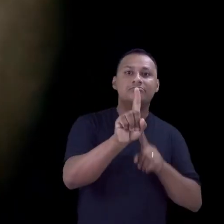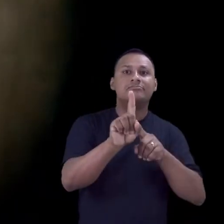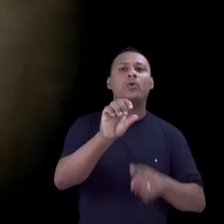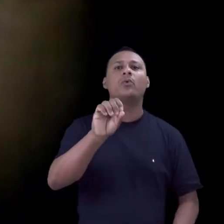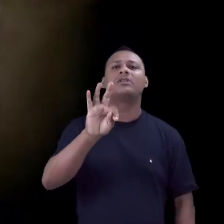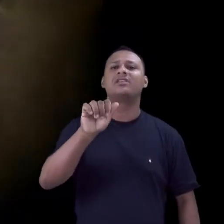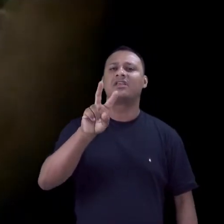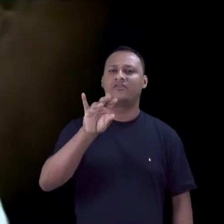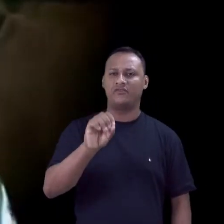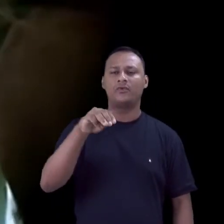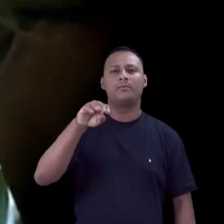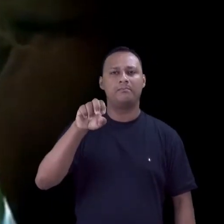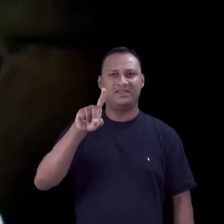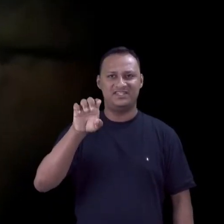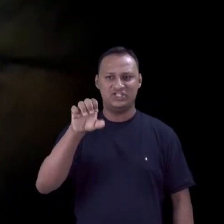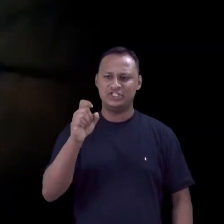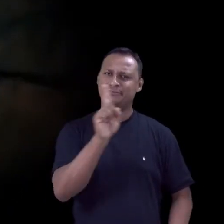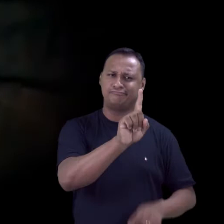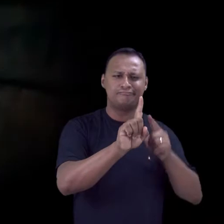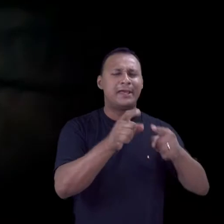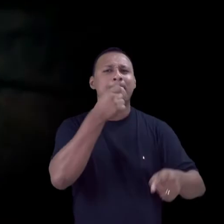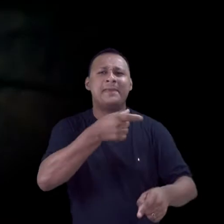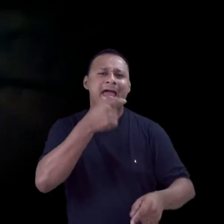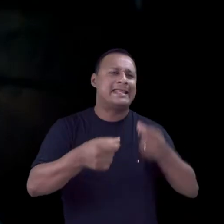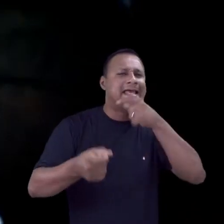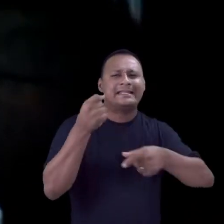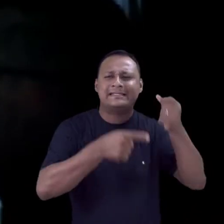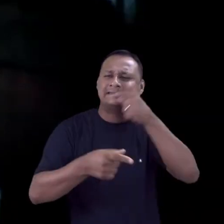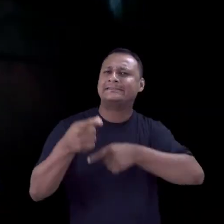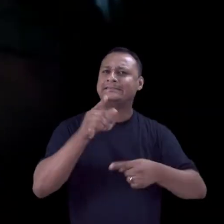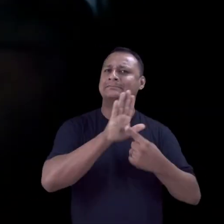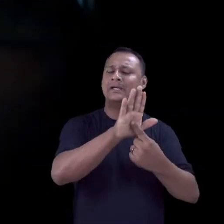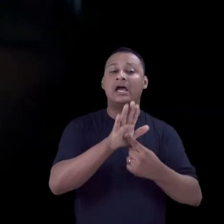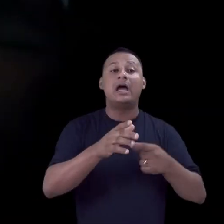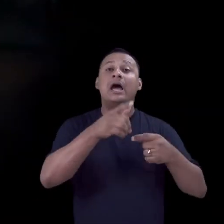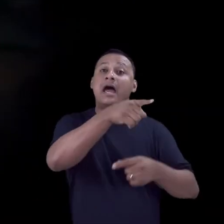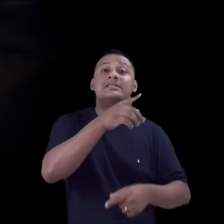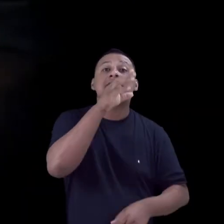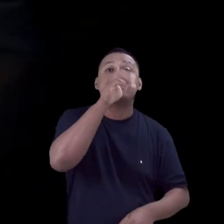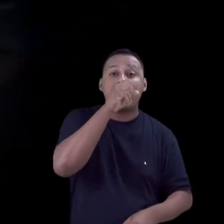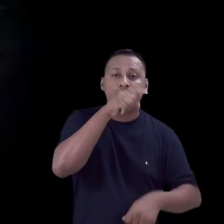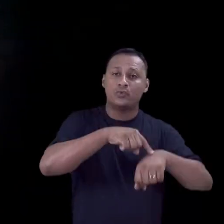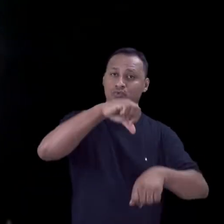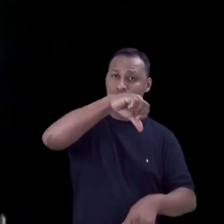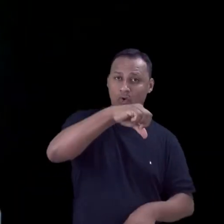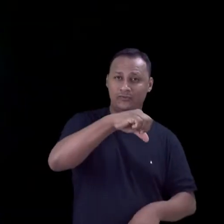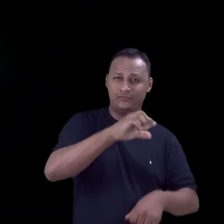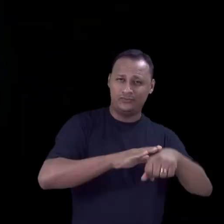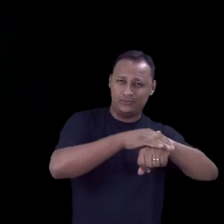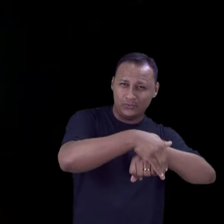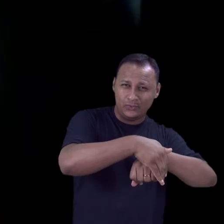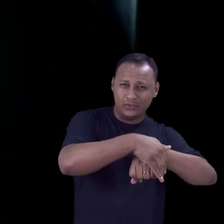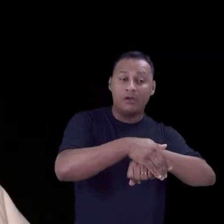do ator e comediante Otávio Mendes. Esse espetáculo terá sessão única no sábado às 9 da noite e os